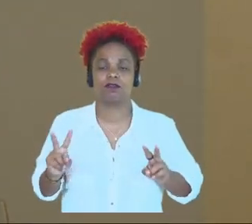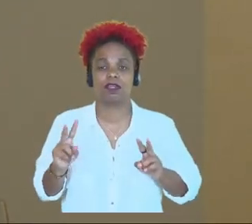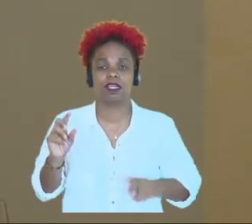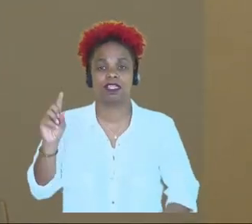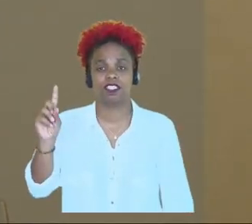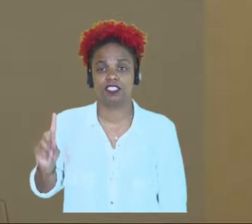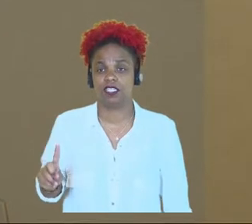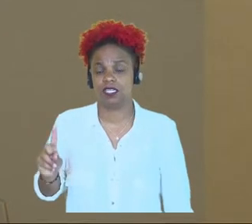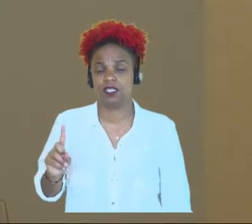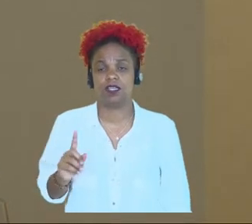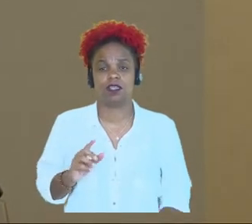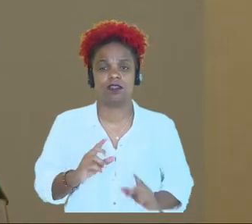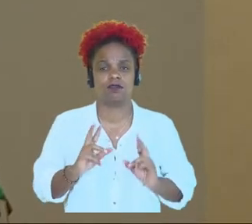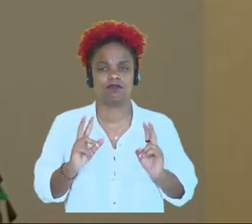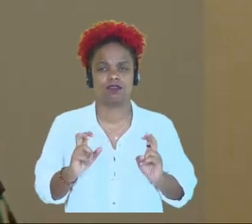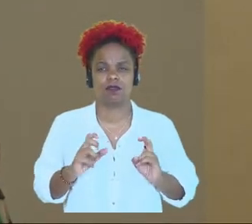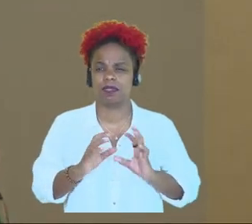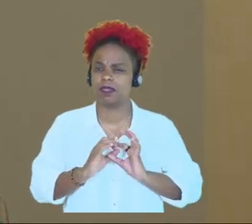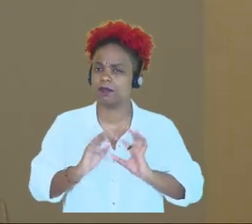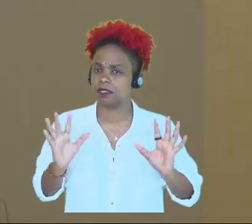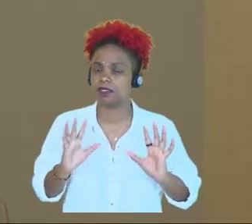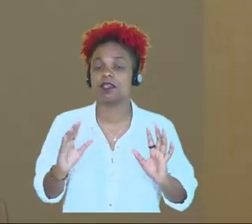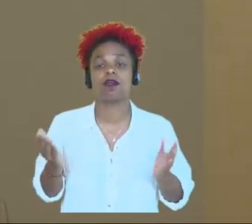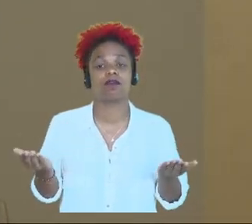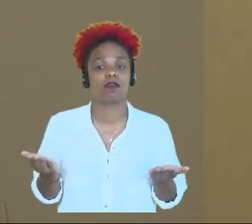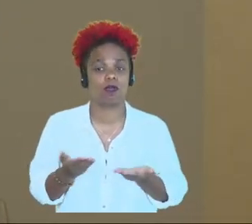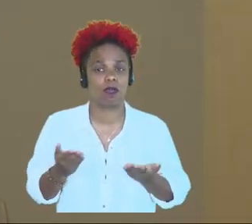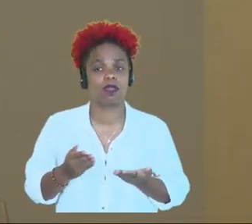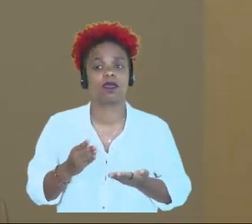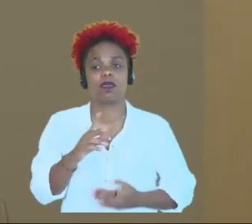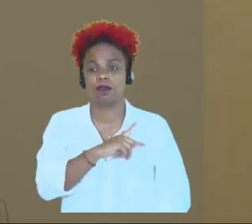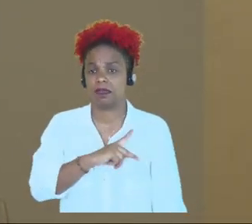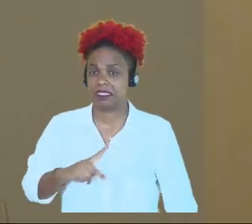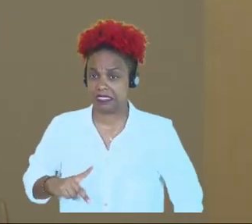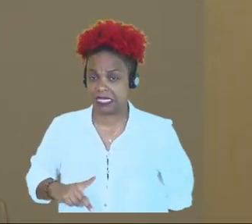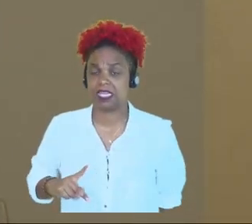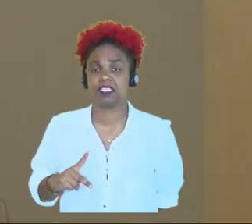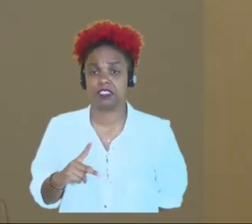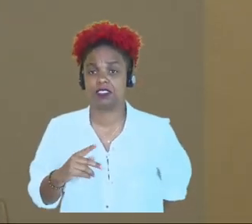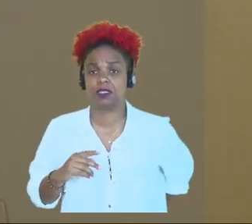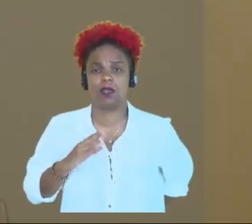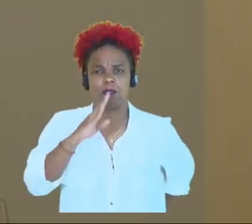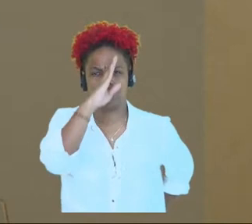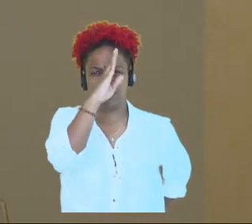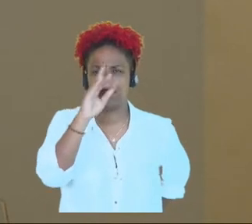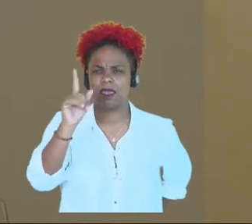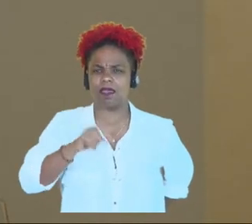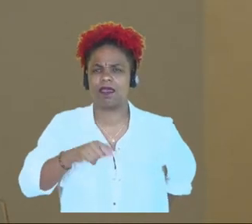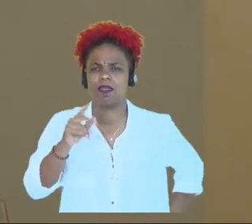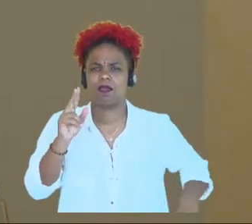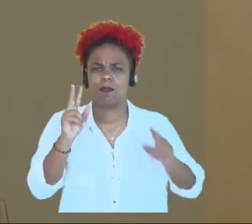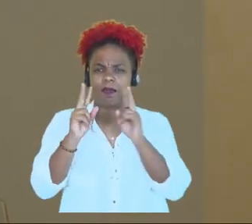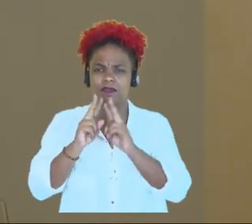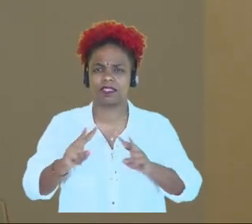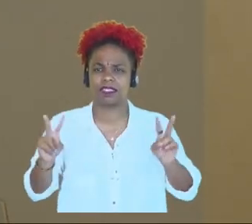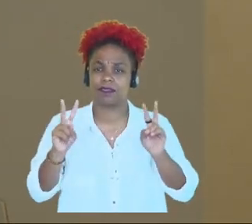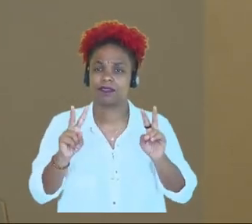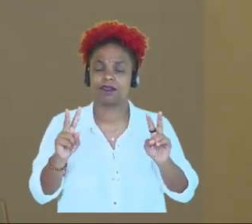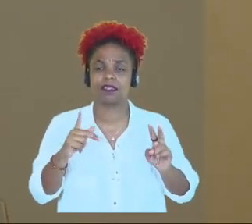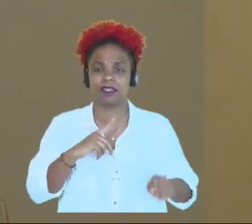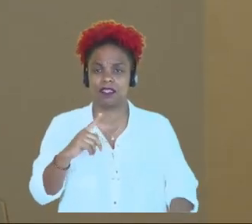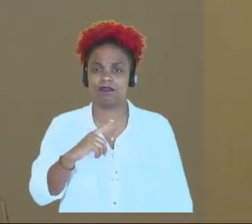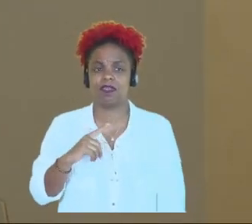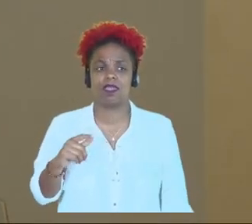sobre democracia, e isso vale para o atual presidente Jair Bolsonaro, é uma visão